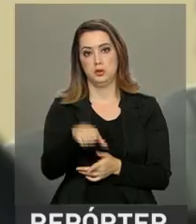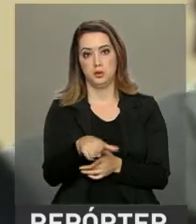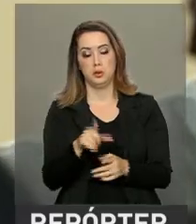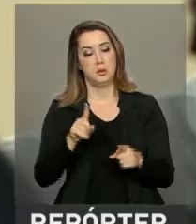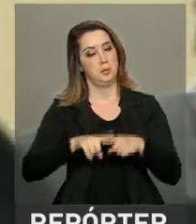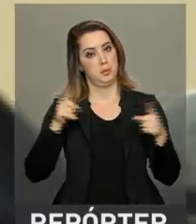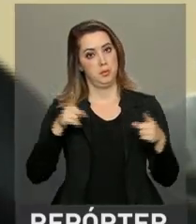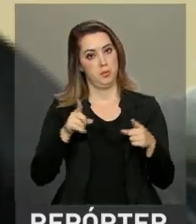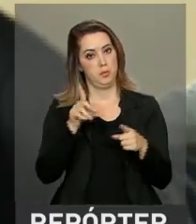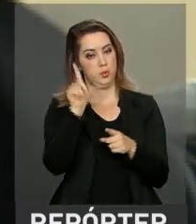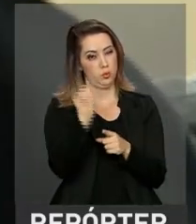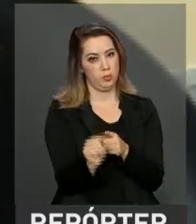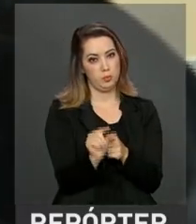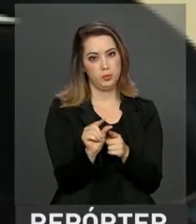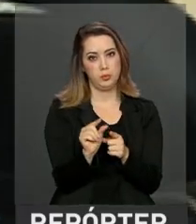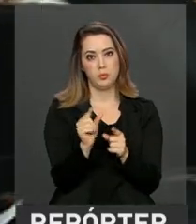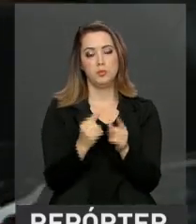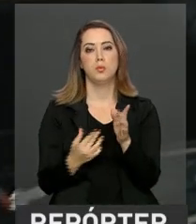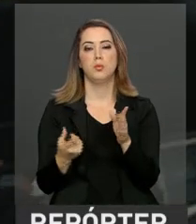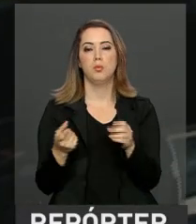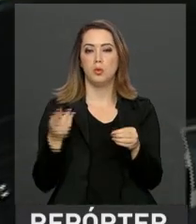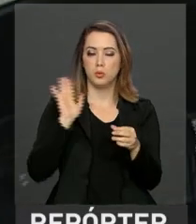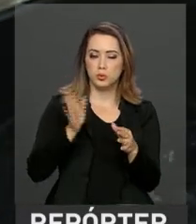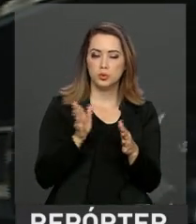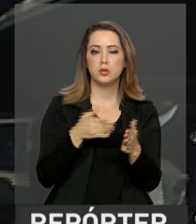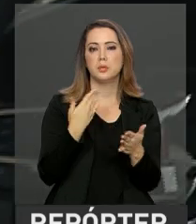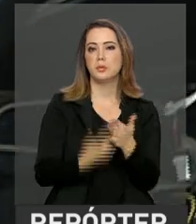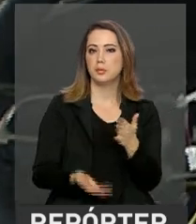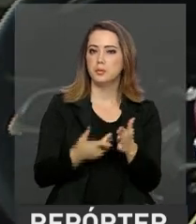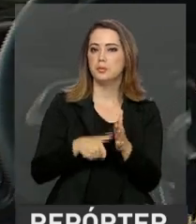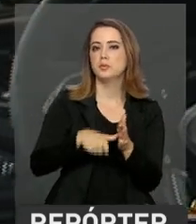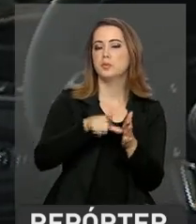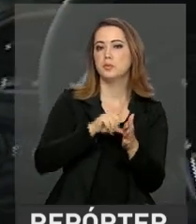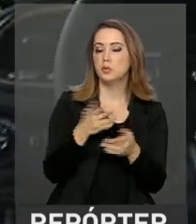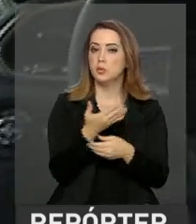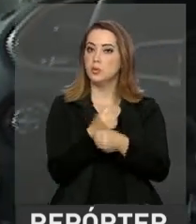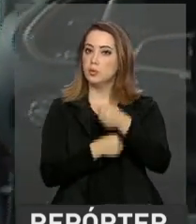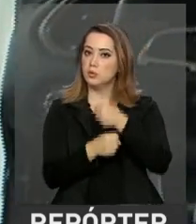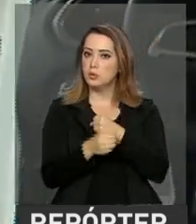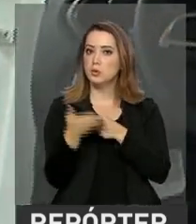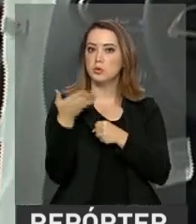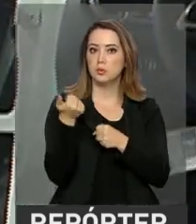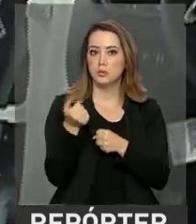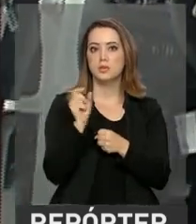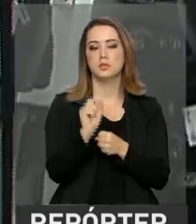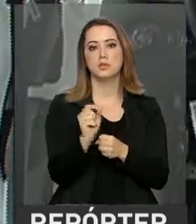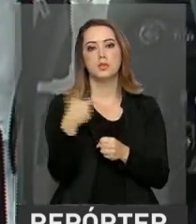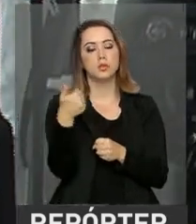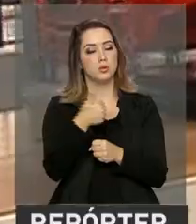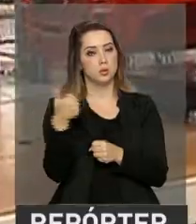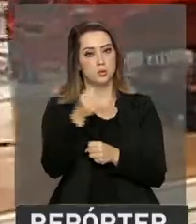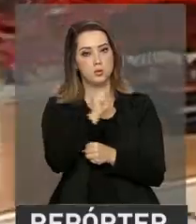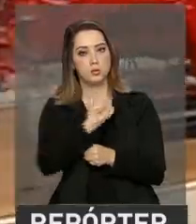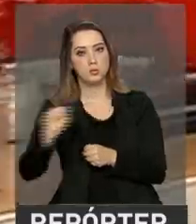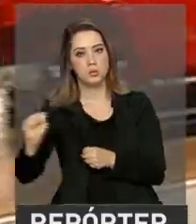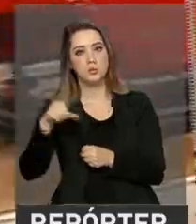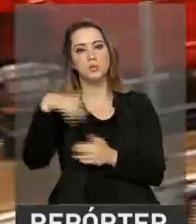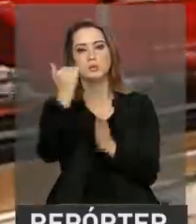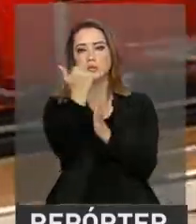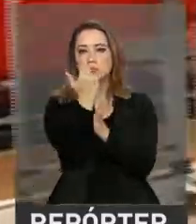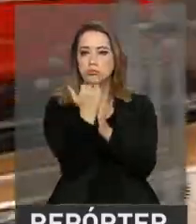apenas parte da perda registrada ao longo de 2015. No primeiro semestre deste ano, a queda acumulada é